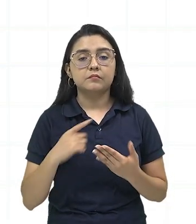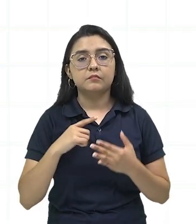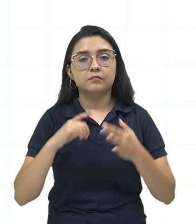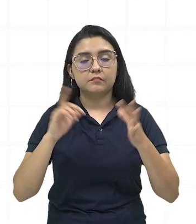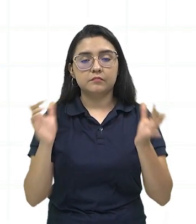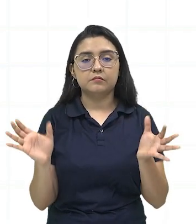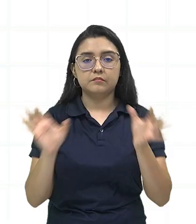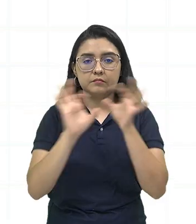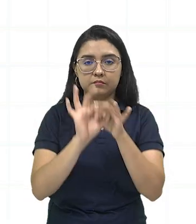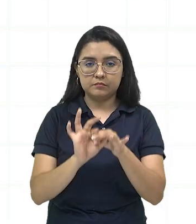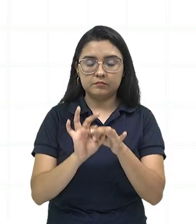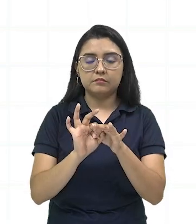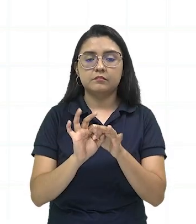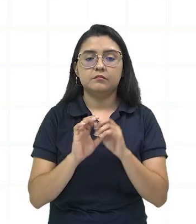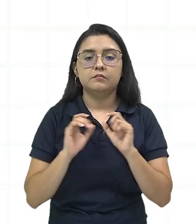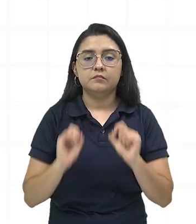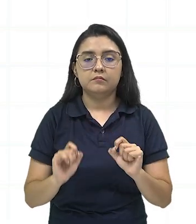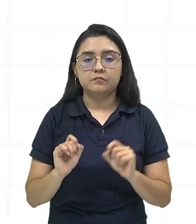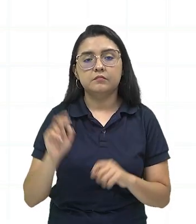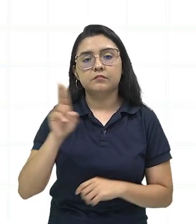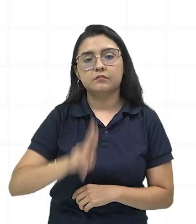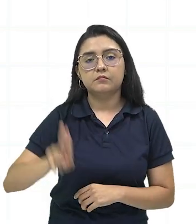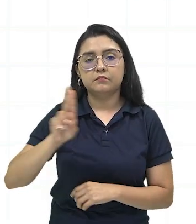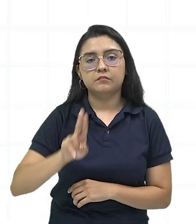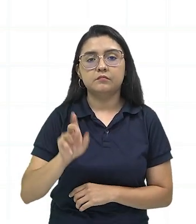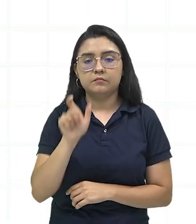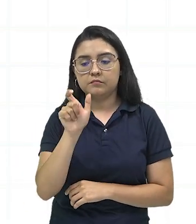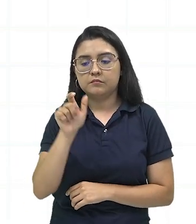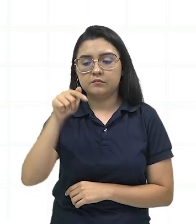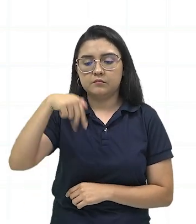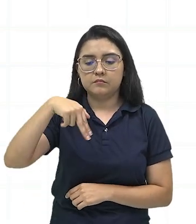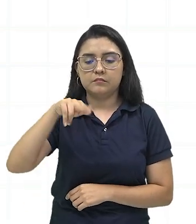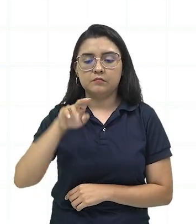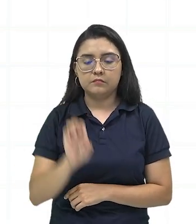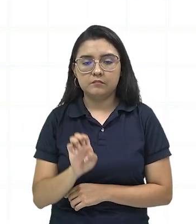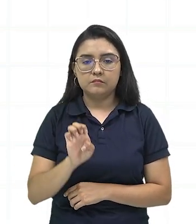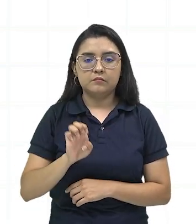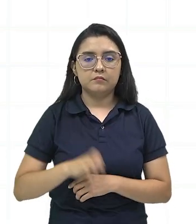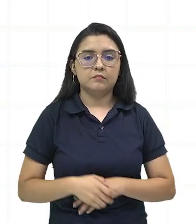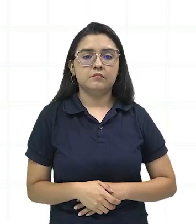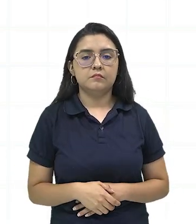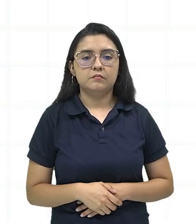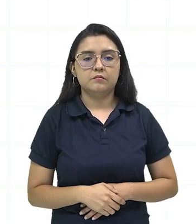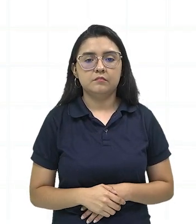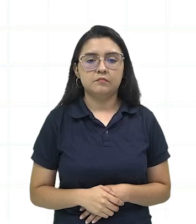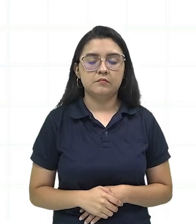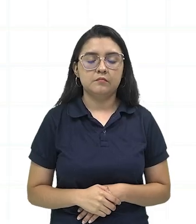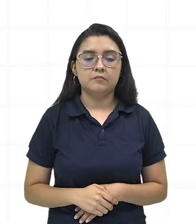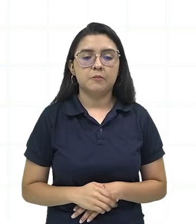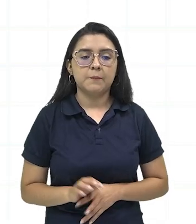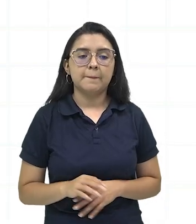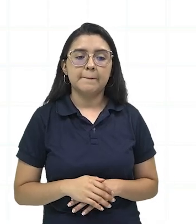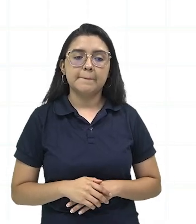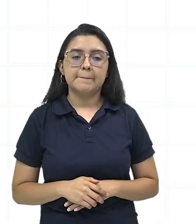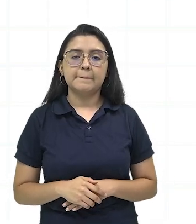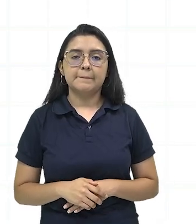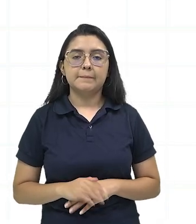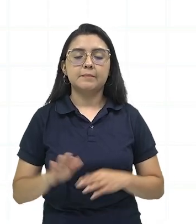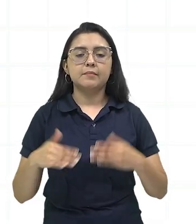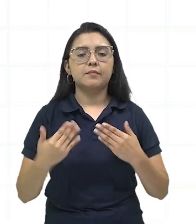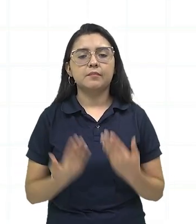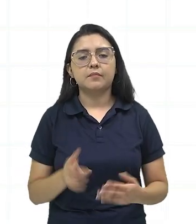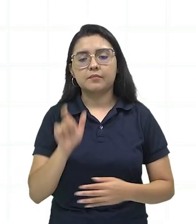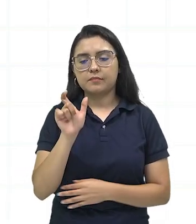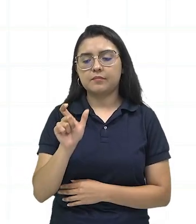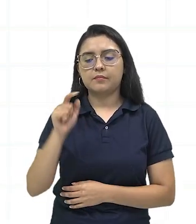duas orações, ele colocou o que, certo? Muito bem. Então, aqui, esse